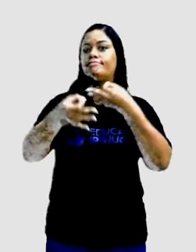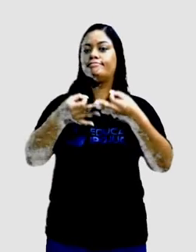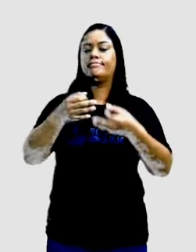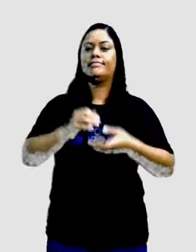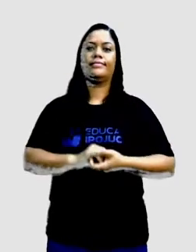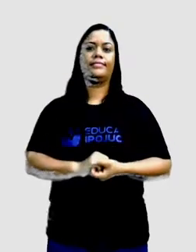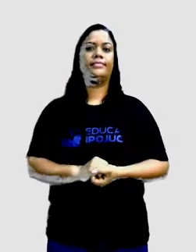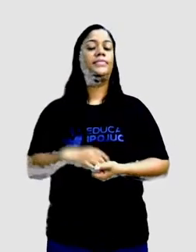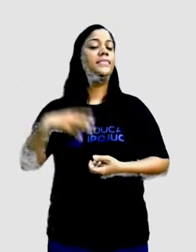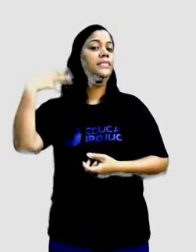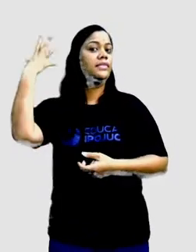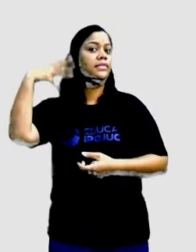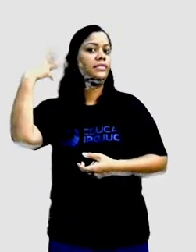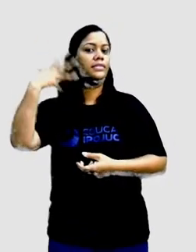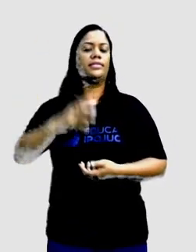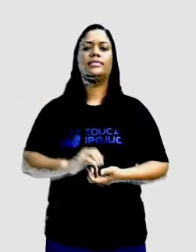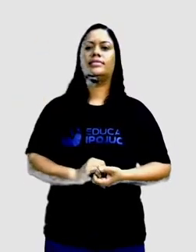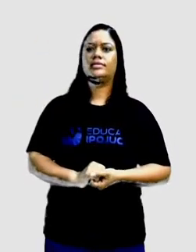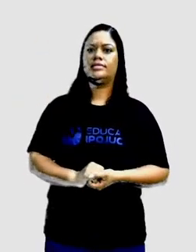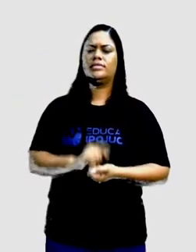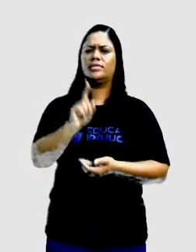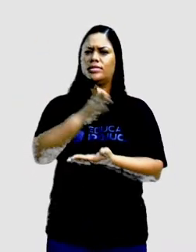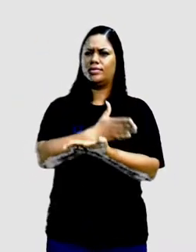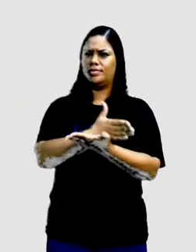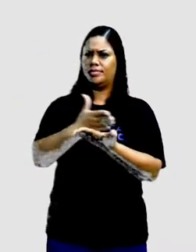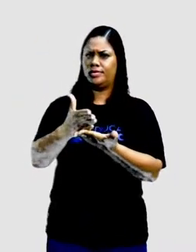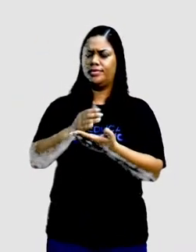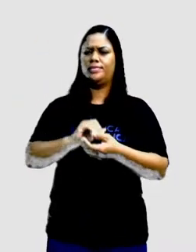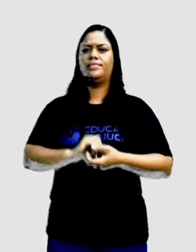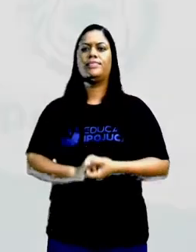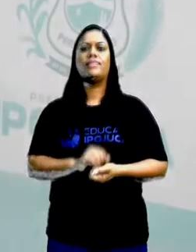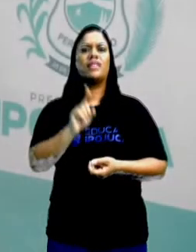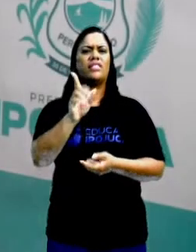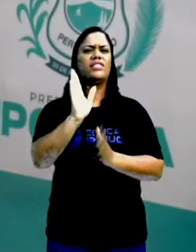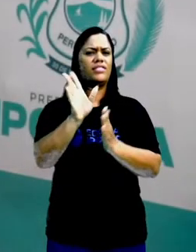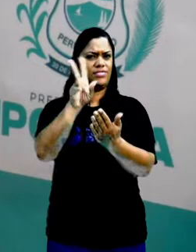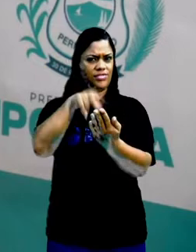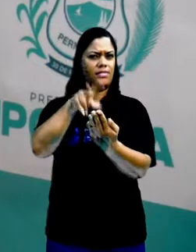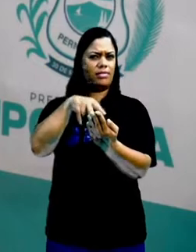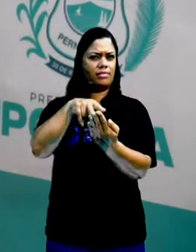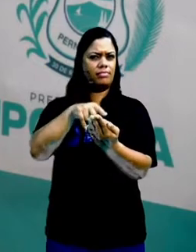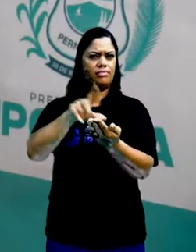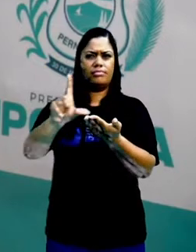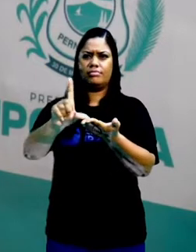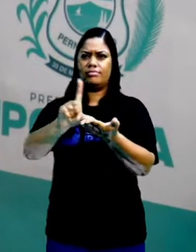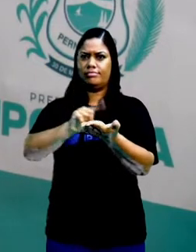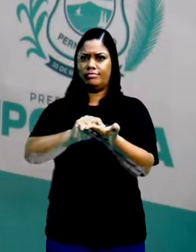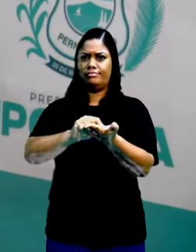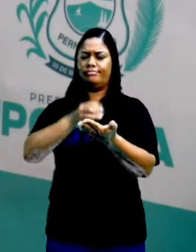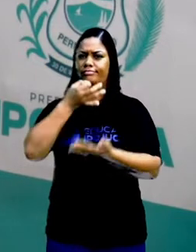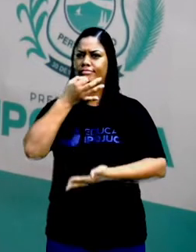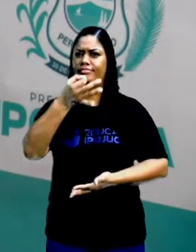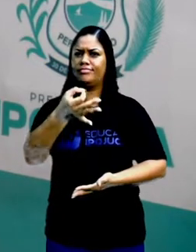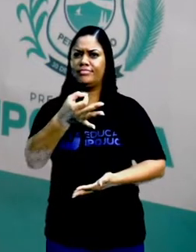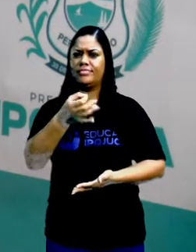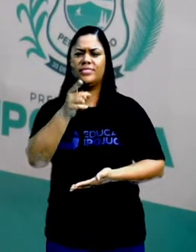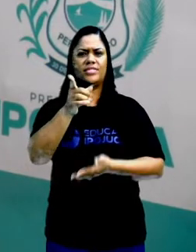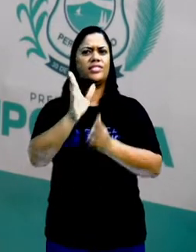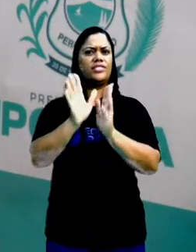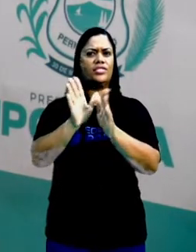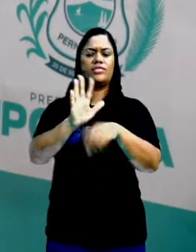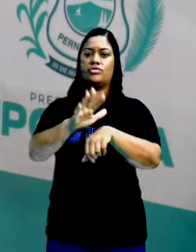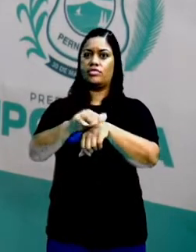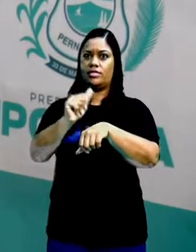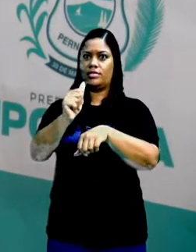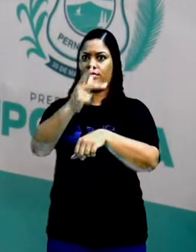pessoal para começo de conversa Você já leu um artigo de opinião em algum momento você vai já foi